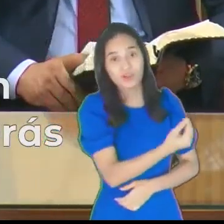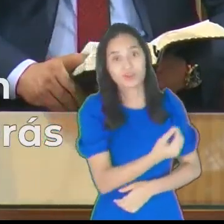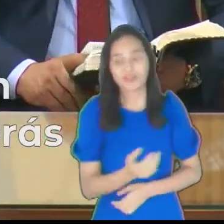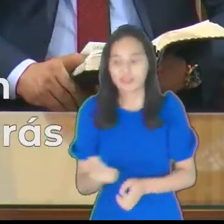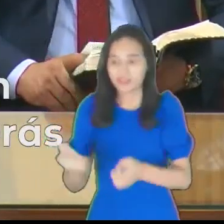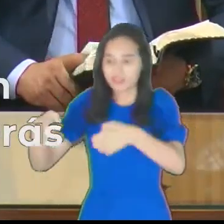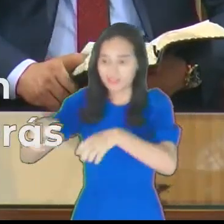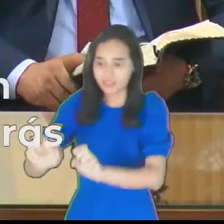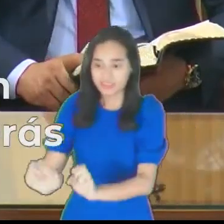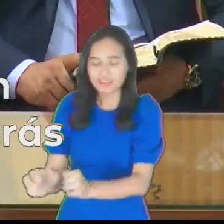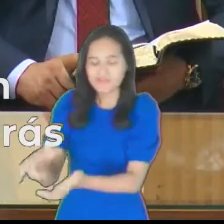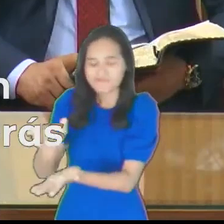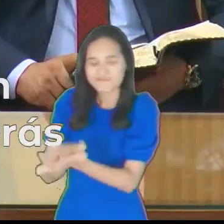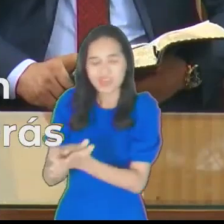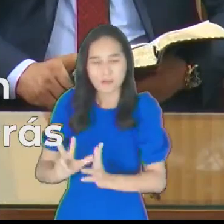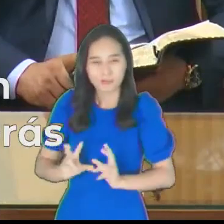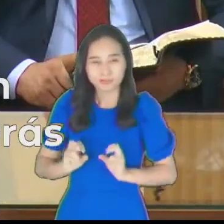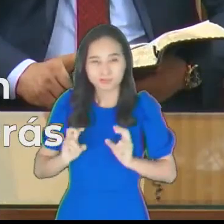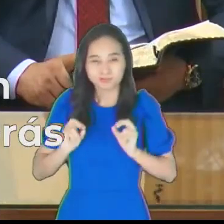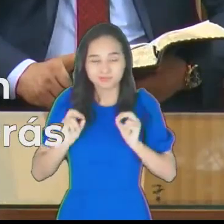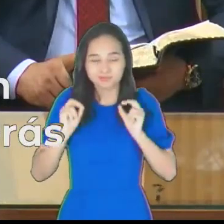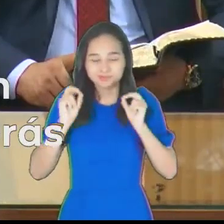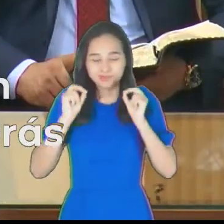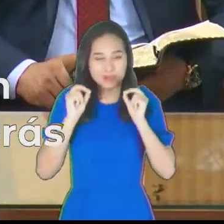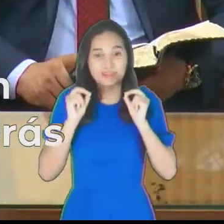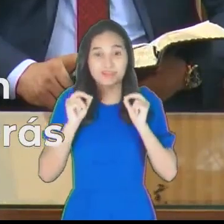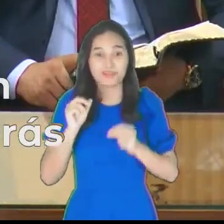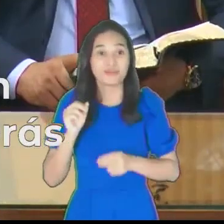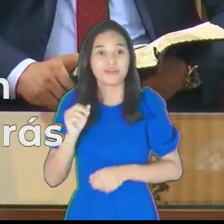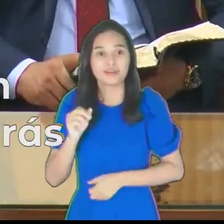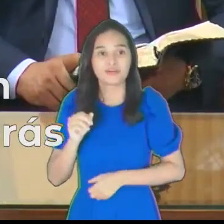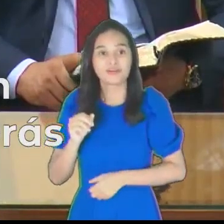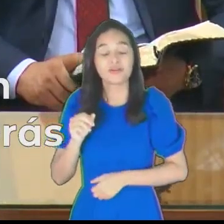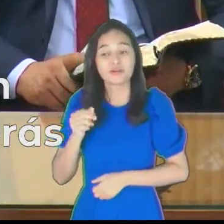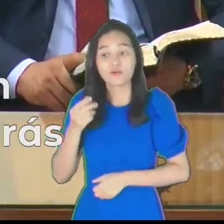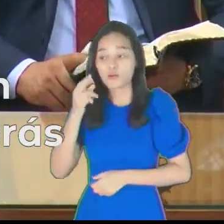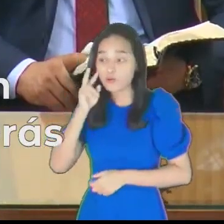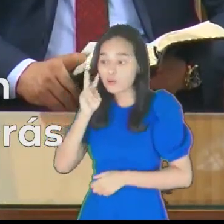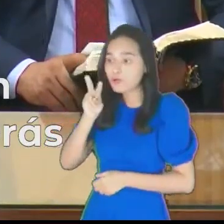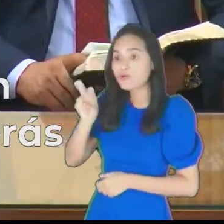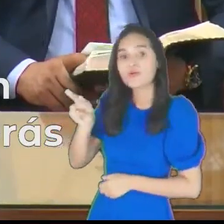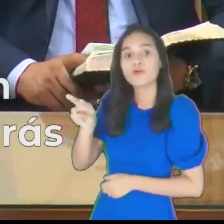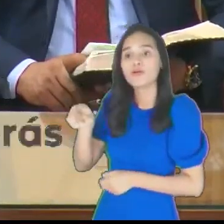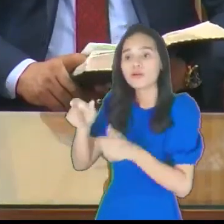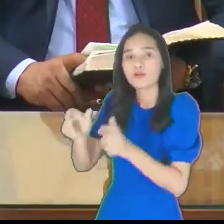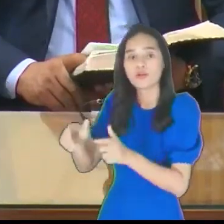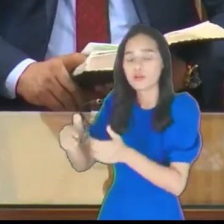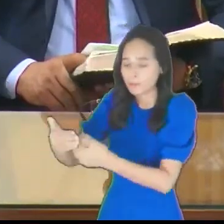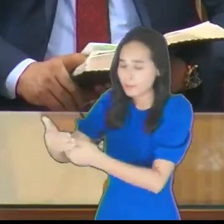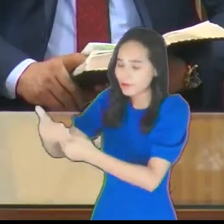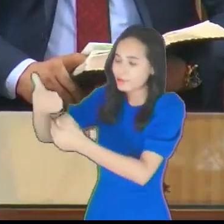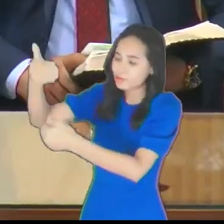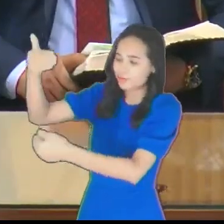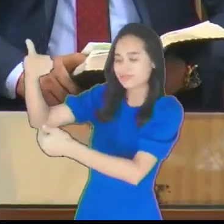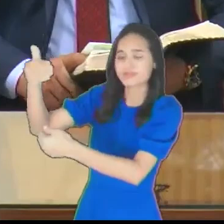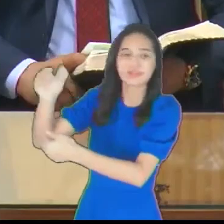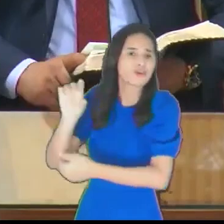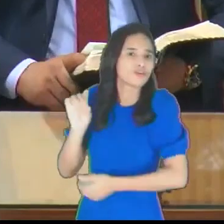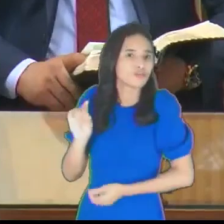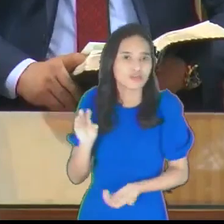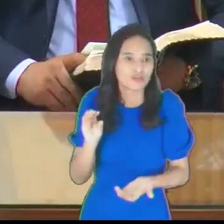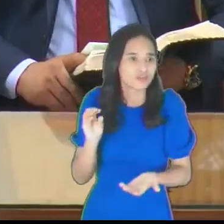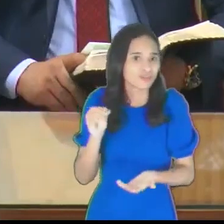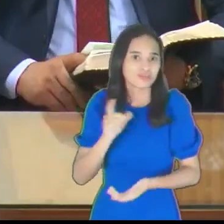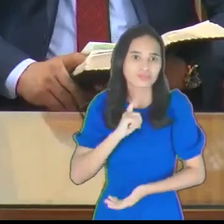um câncer terrível, virou a cabeça para onde? Quem está lembrado? Para a parede. Só foi o que restou, irmãos. Um homem